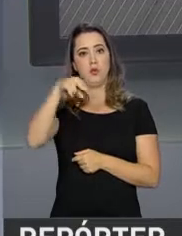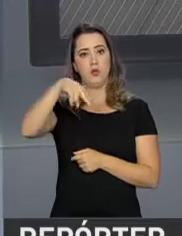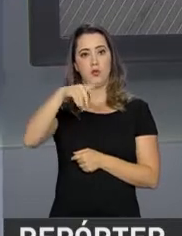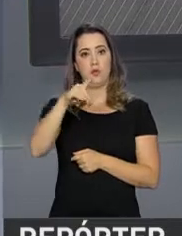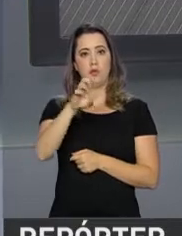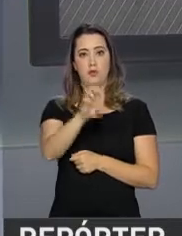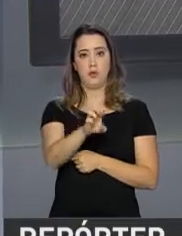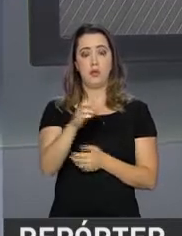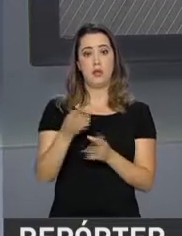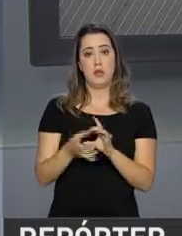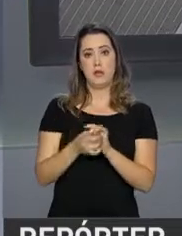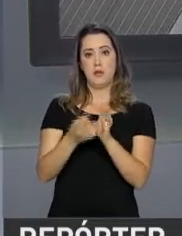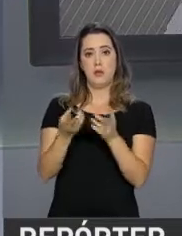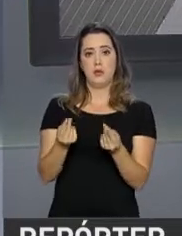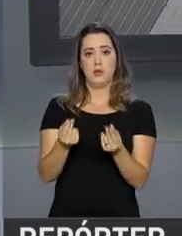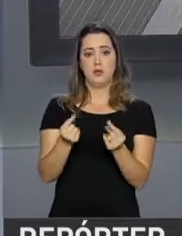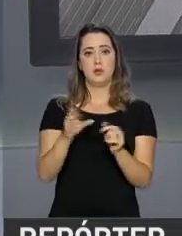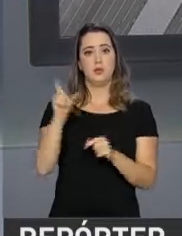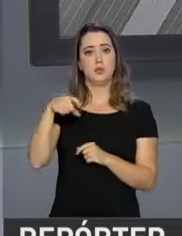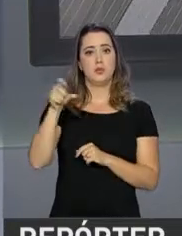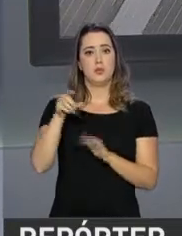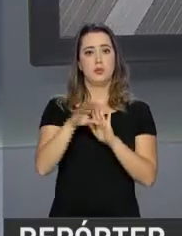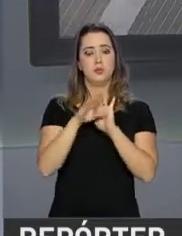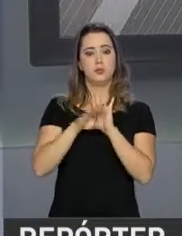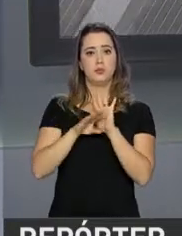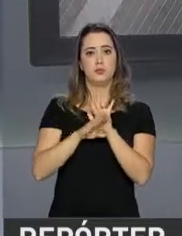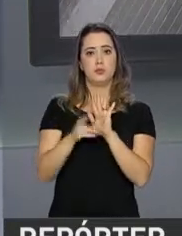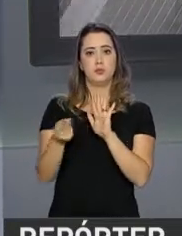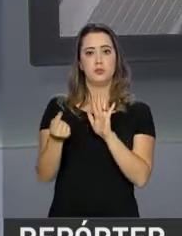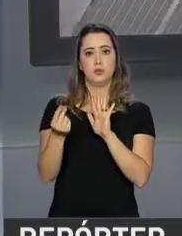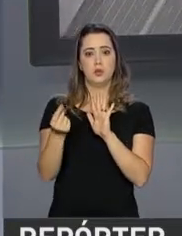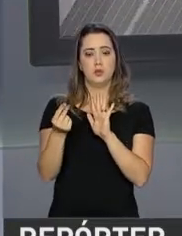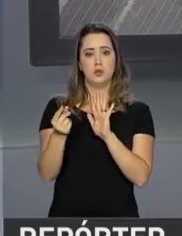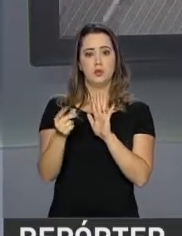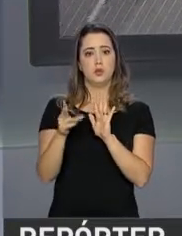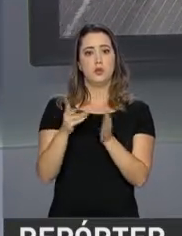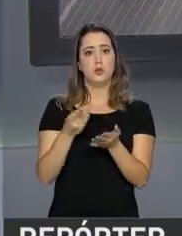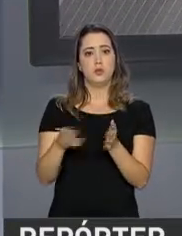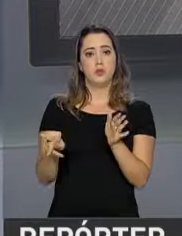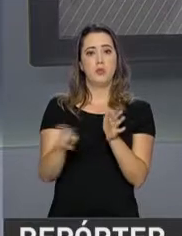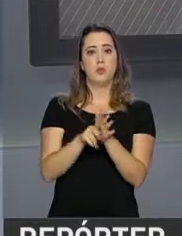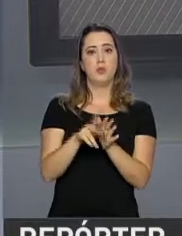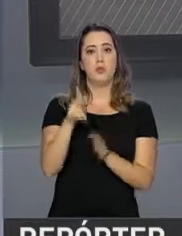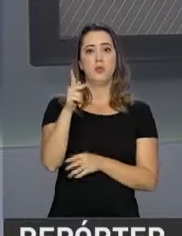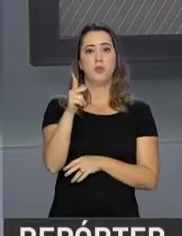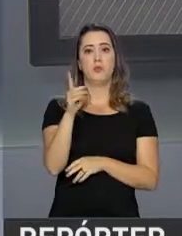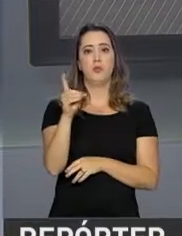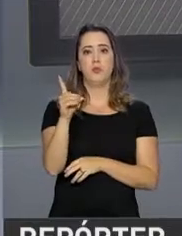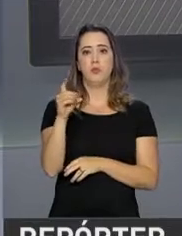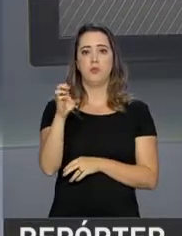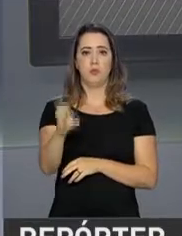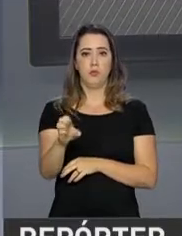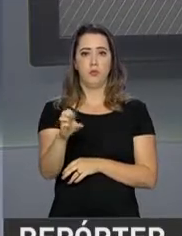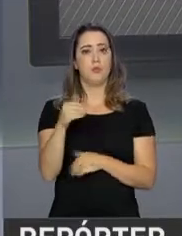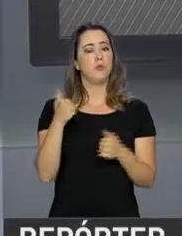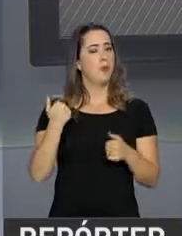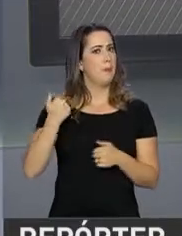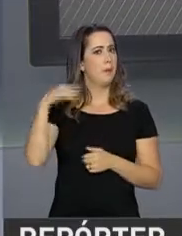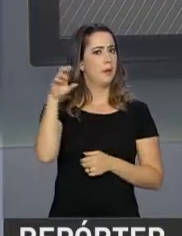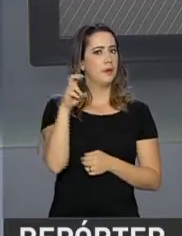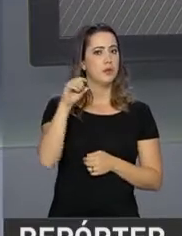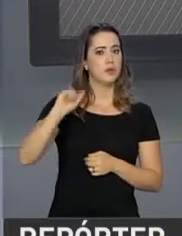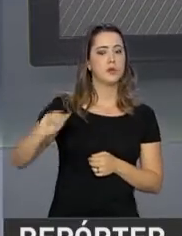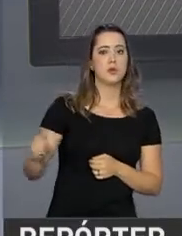libera recursos por meio do cartão programa dirá programa dinheiro direto na escola o pdf mais de